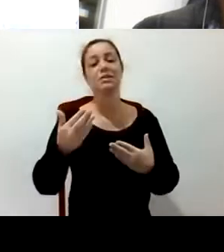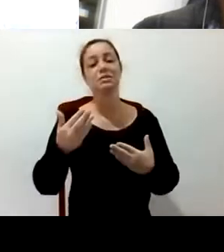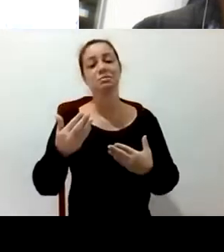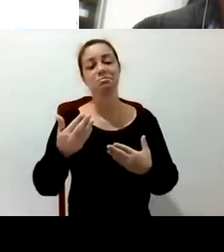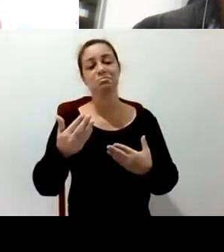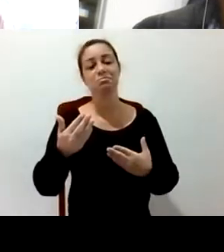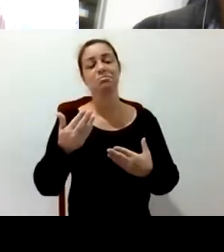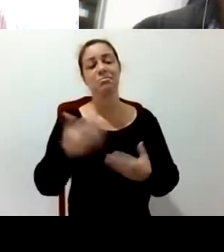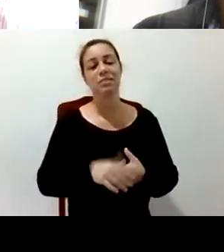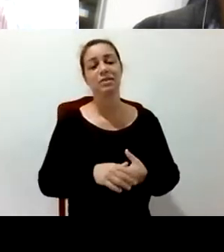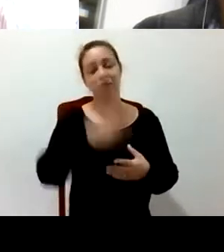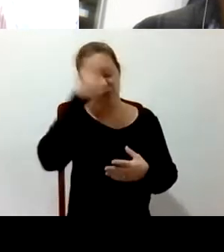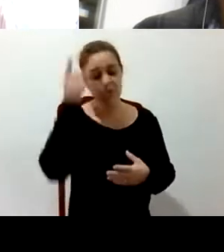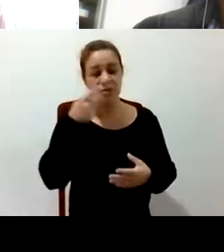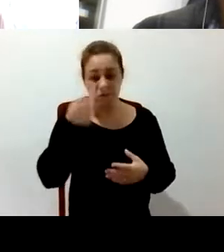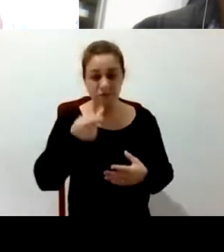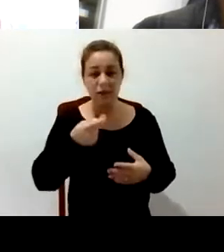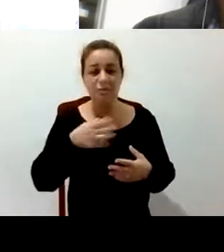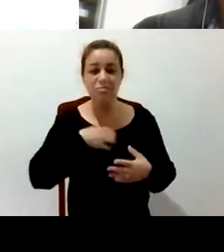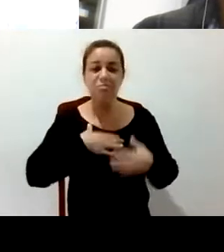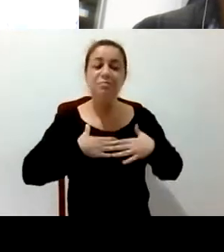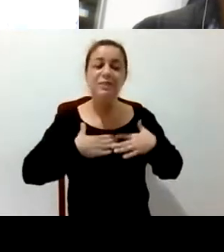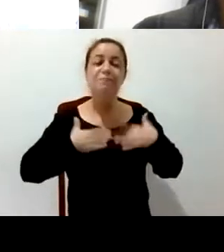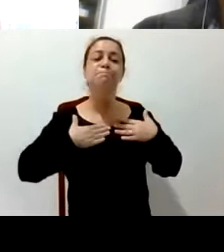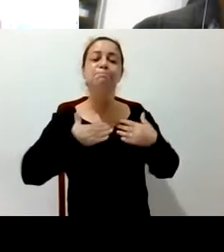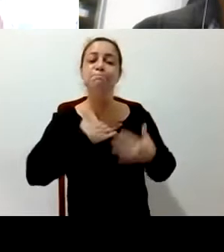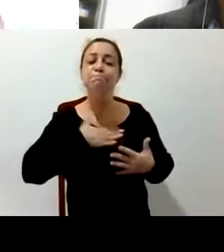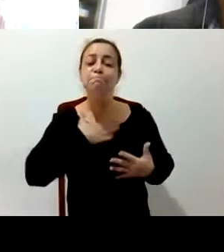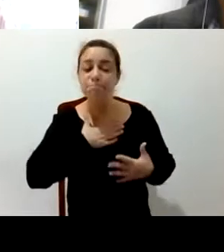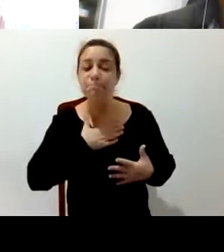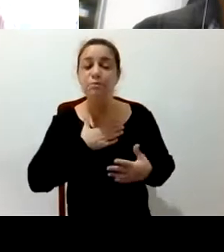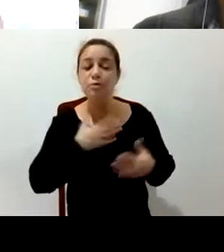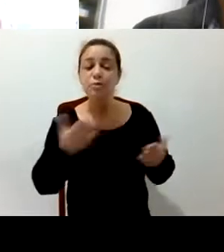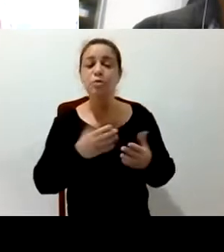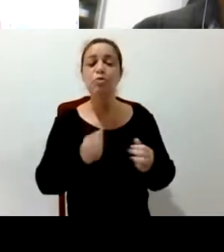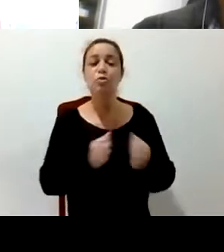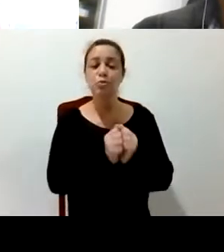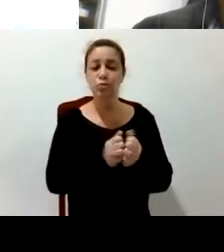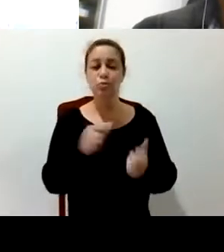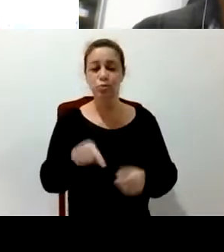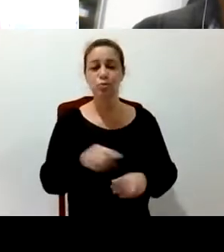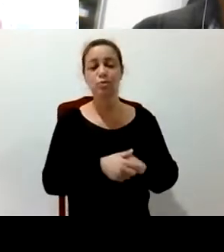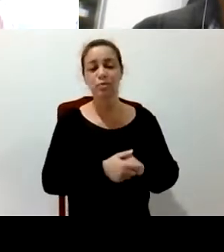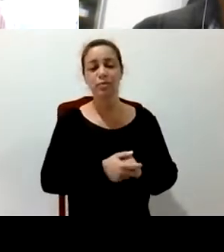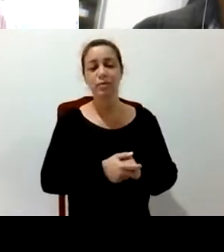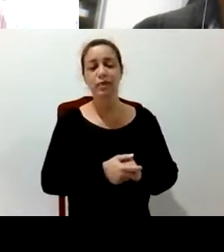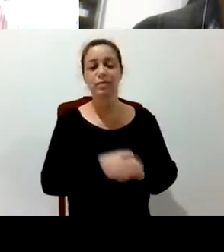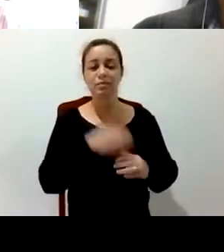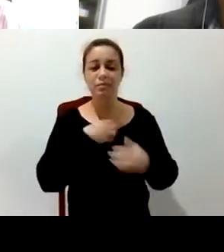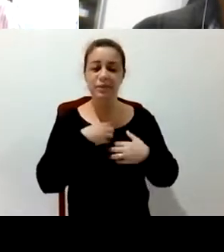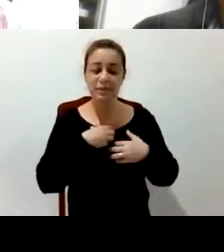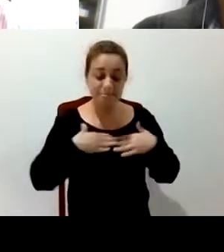nos nossos grupos. Então, a gente certamente se sente muito, né,